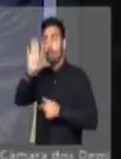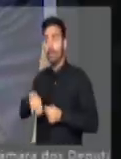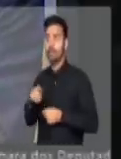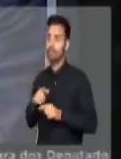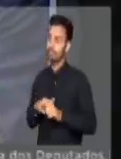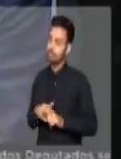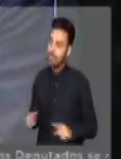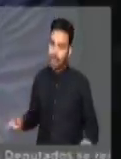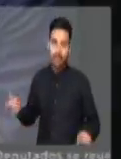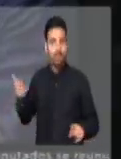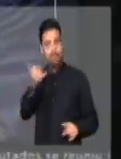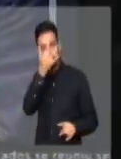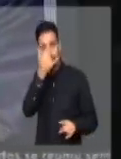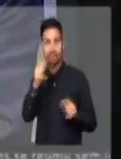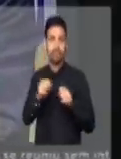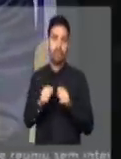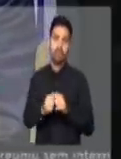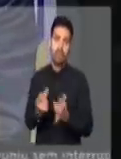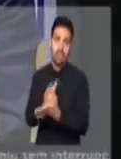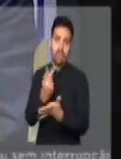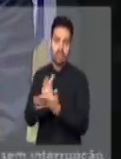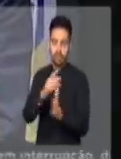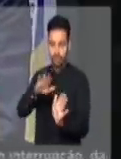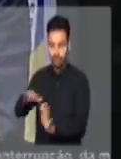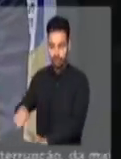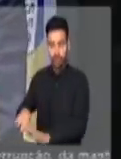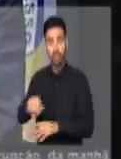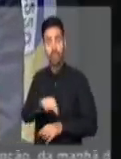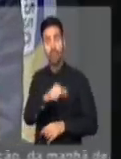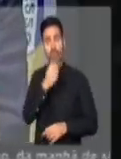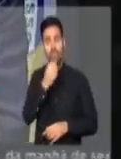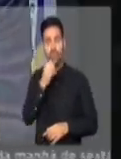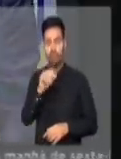fundação do Partido Liberal de Álvaro do Vale e a sua